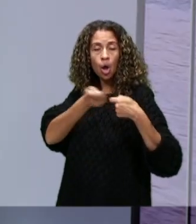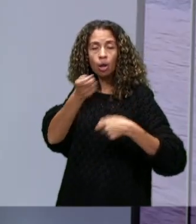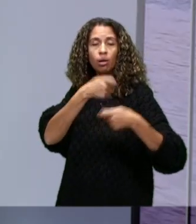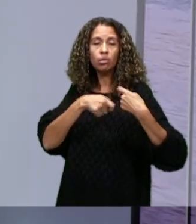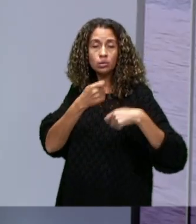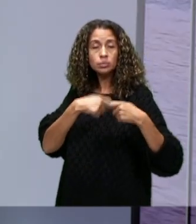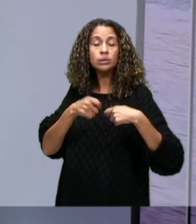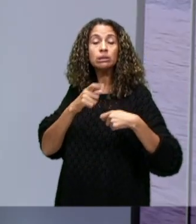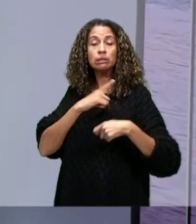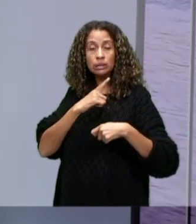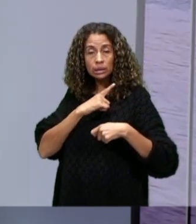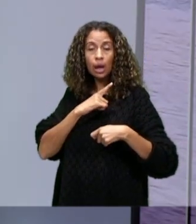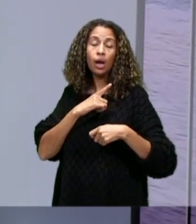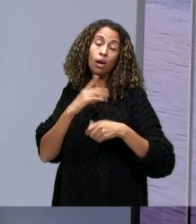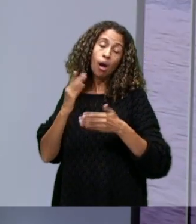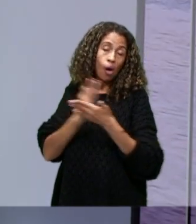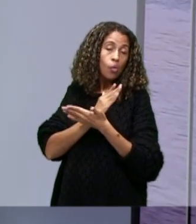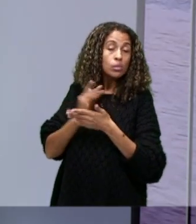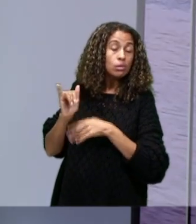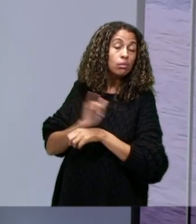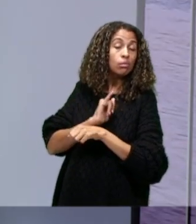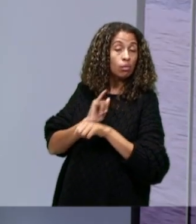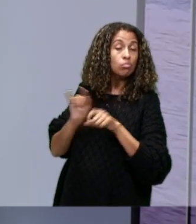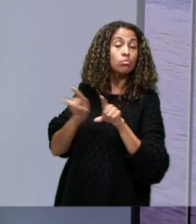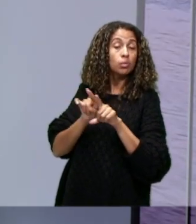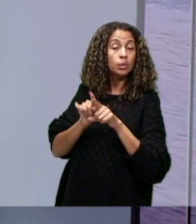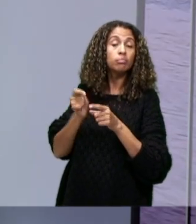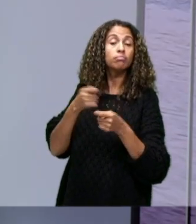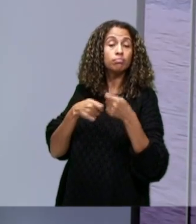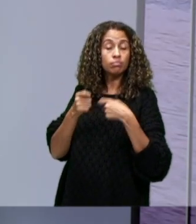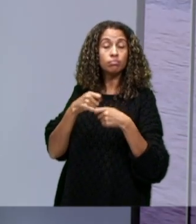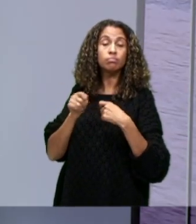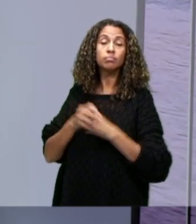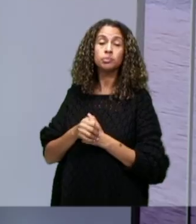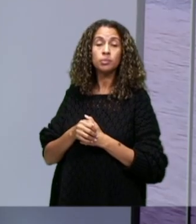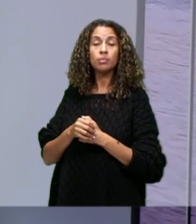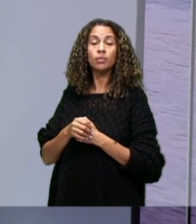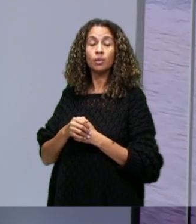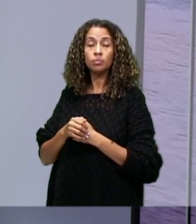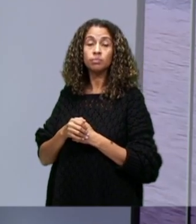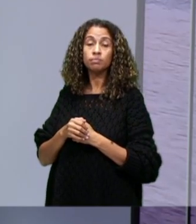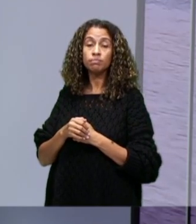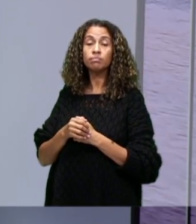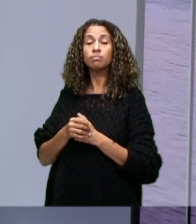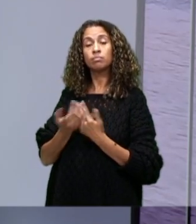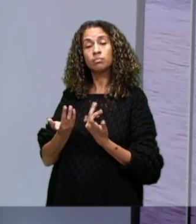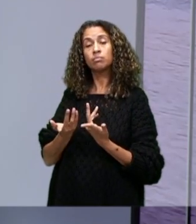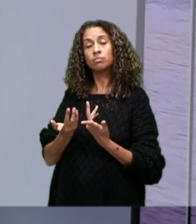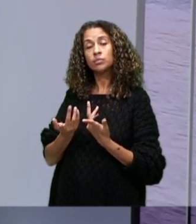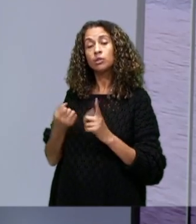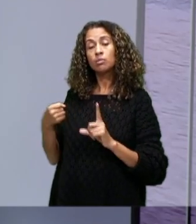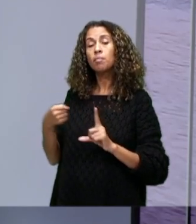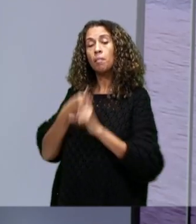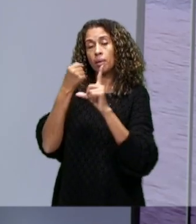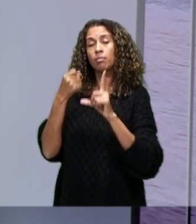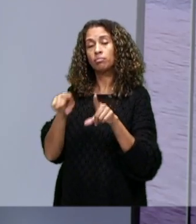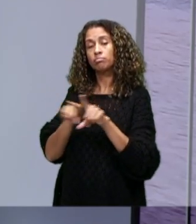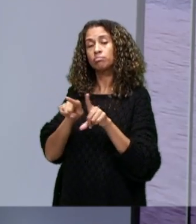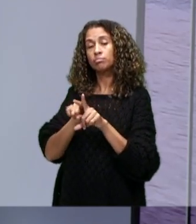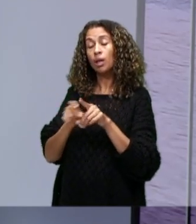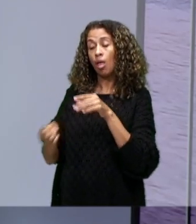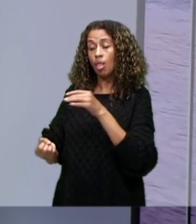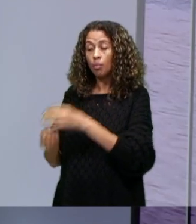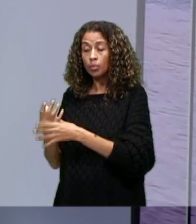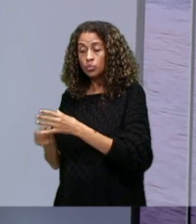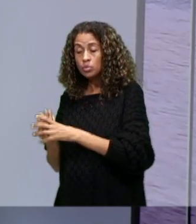Existem algumas prerrogativas, né? Para as escolhas ali na hora da compra e isso impacta, né, na